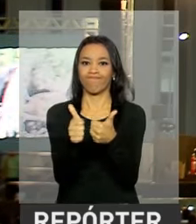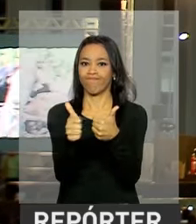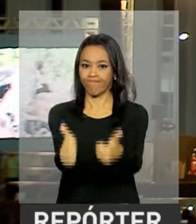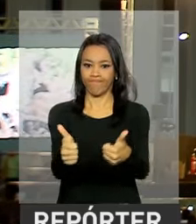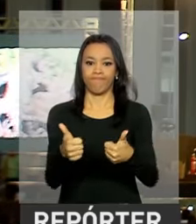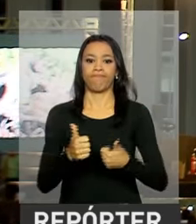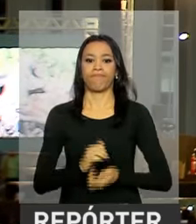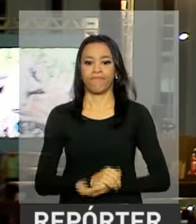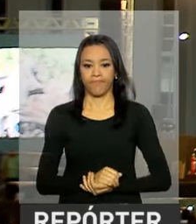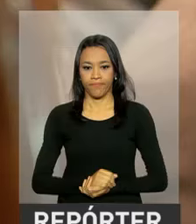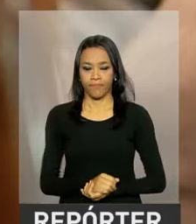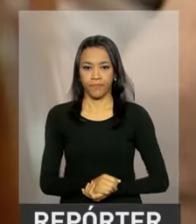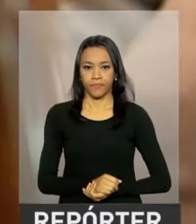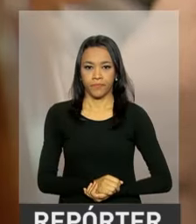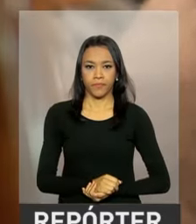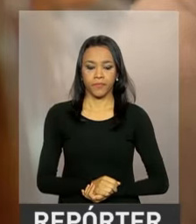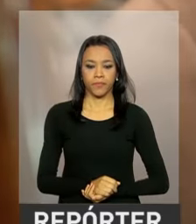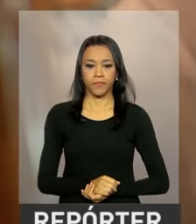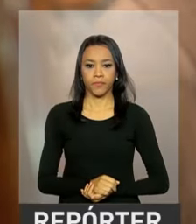Independência.